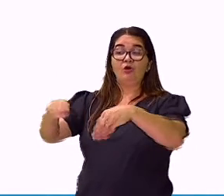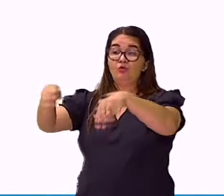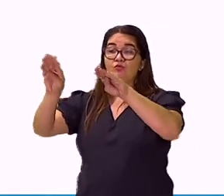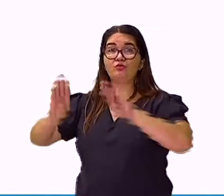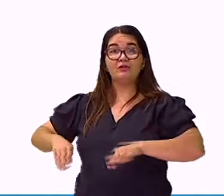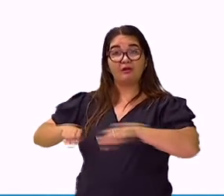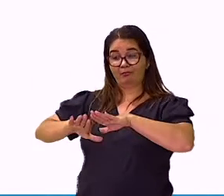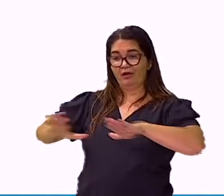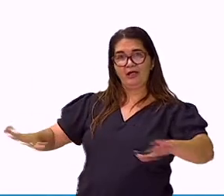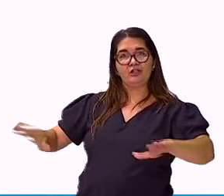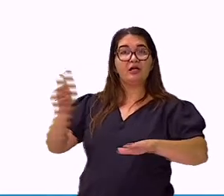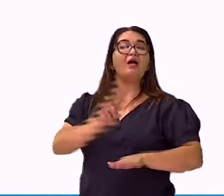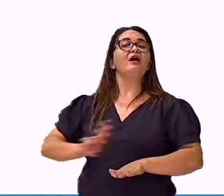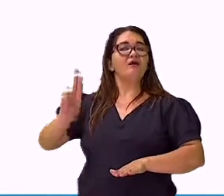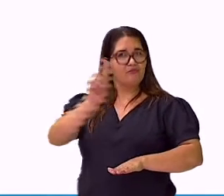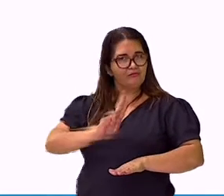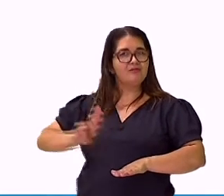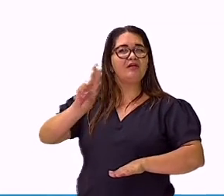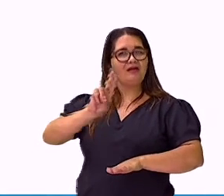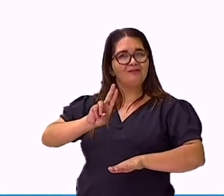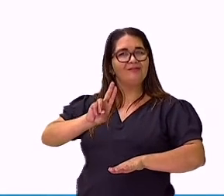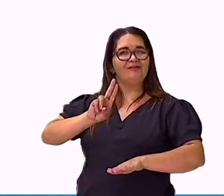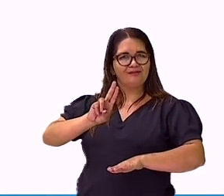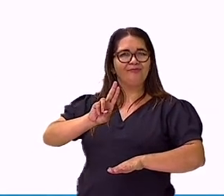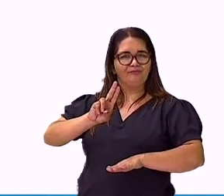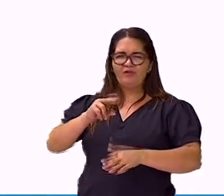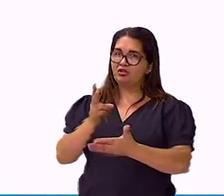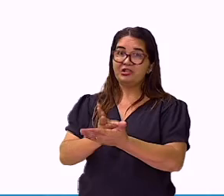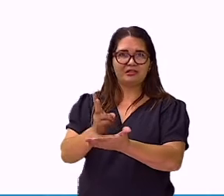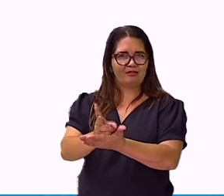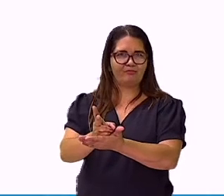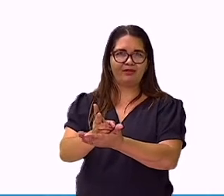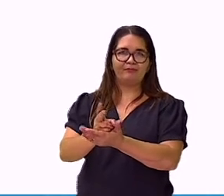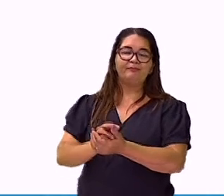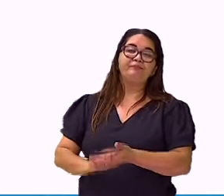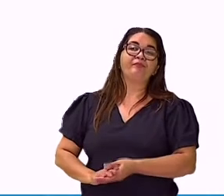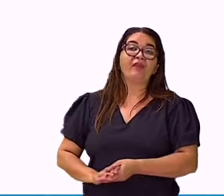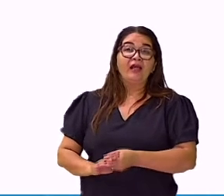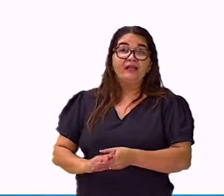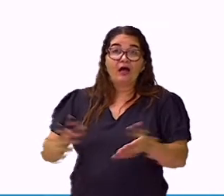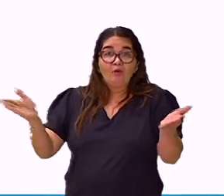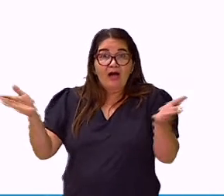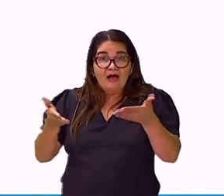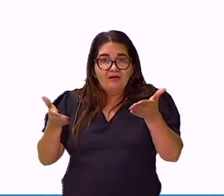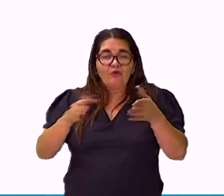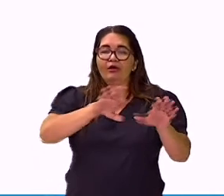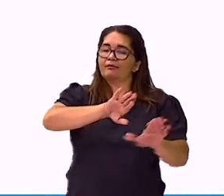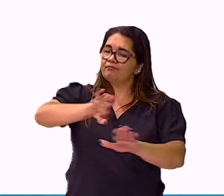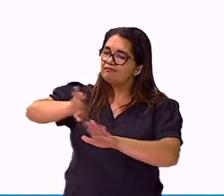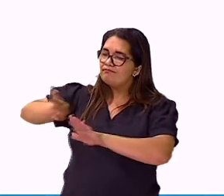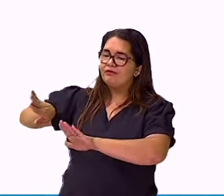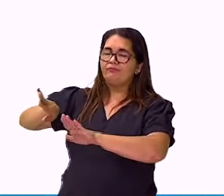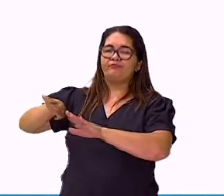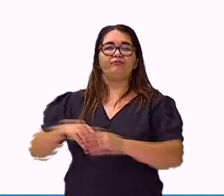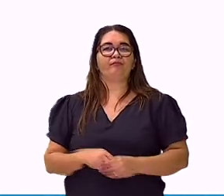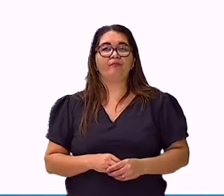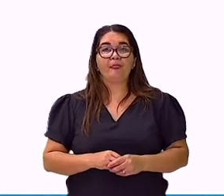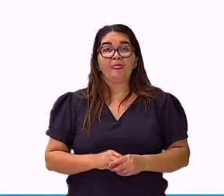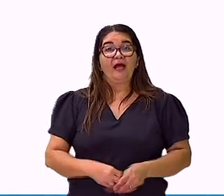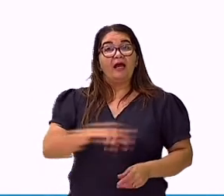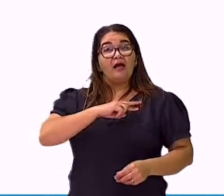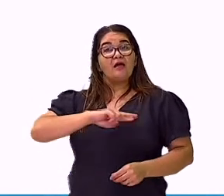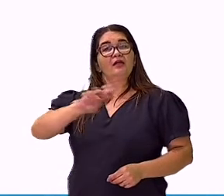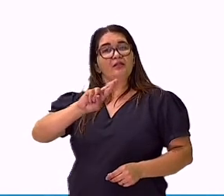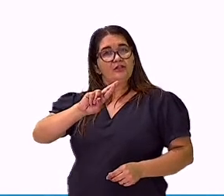nós, sim, chegamos agora na parte da religião. Aqui nós temos o zoroastrismo e